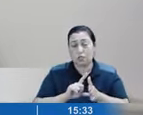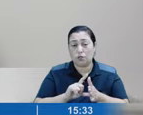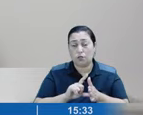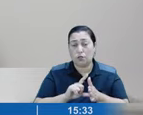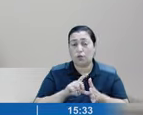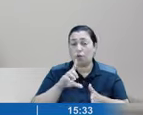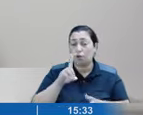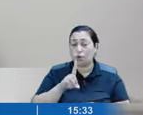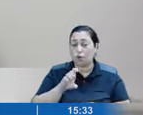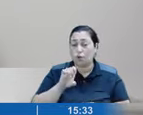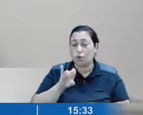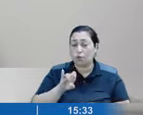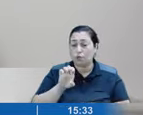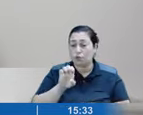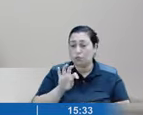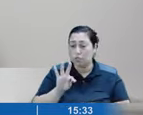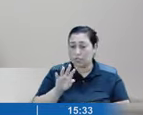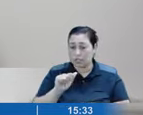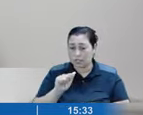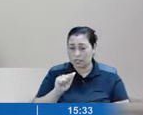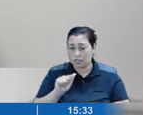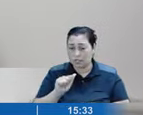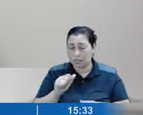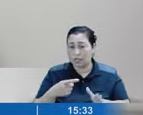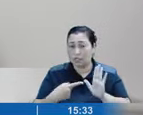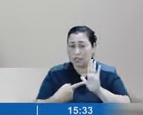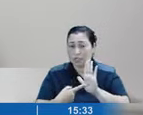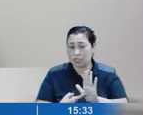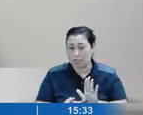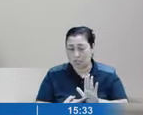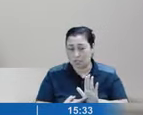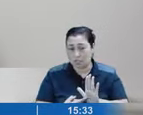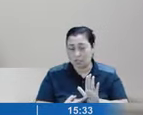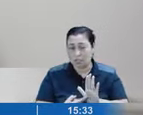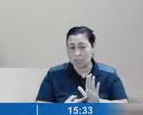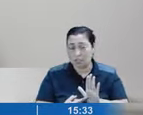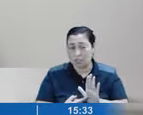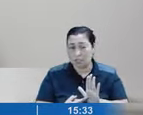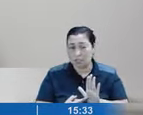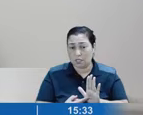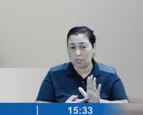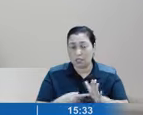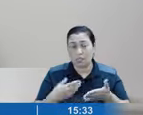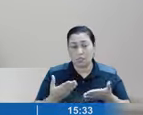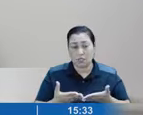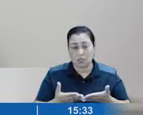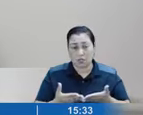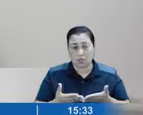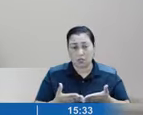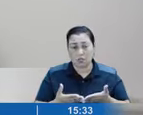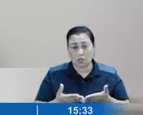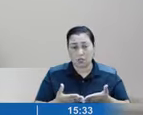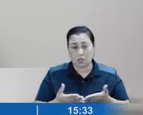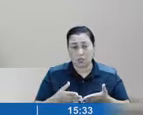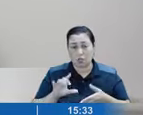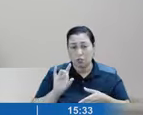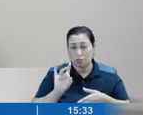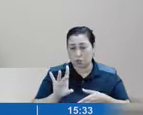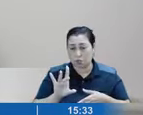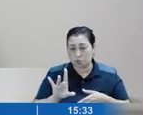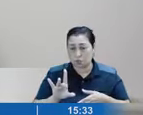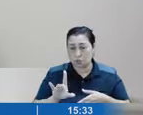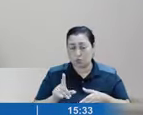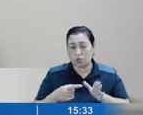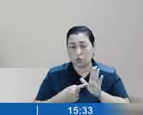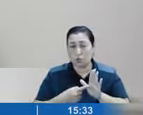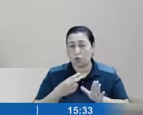comer corantes, algumas coisas que vão interferir no meu resultado final. O método imunohistoquímico, não, ele só vai detectar o